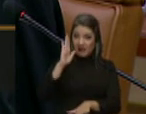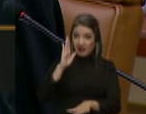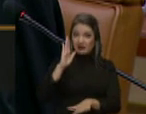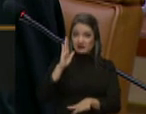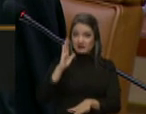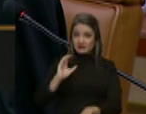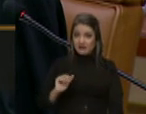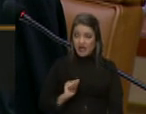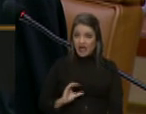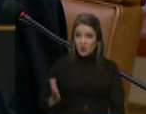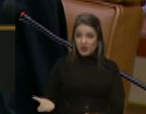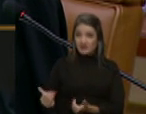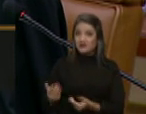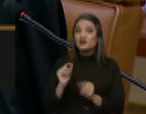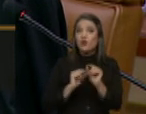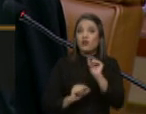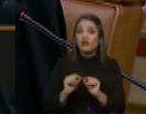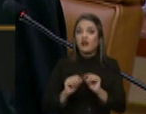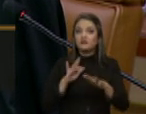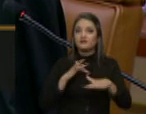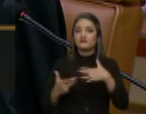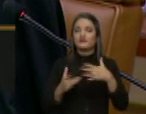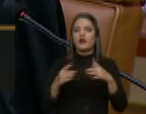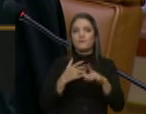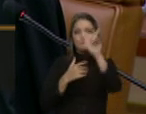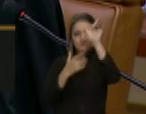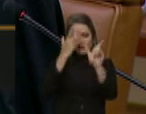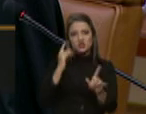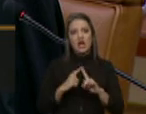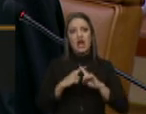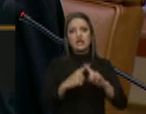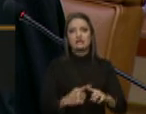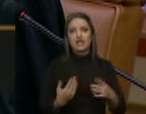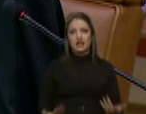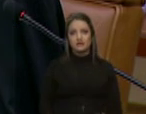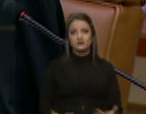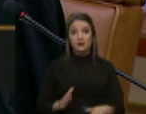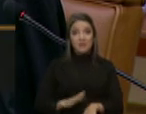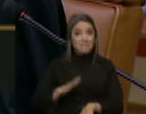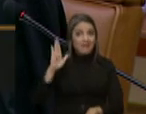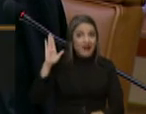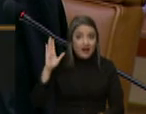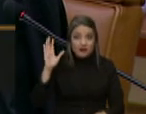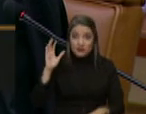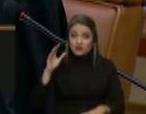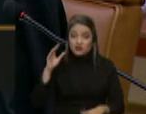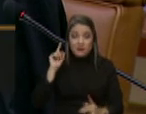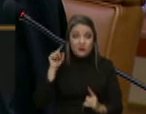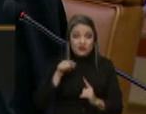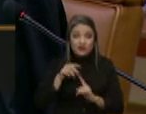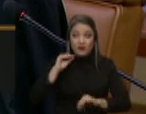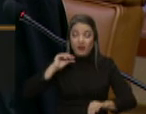o cancelamento nas redes sociais ou um dos mais motivos de depressão os adolescentes a esse cancelamento